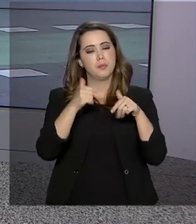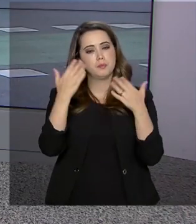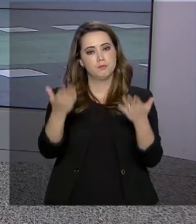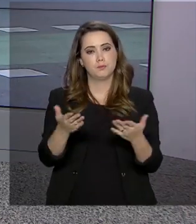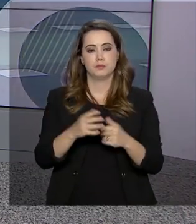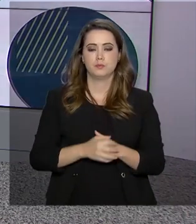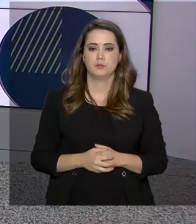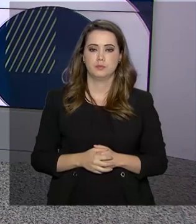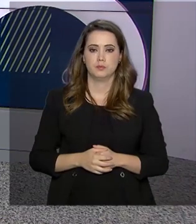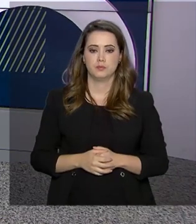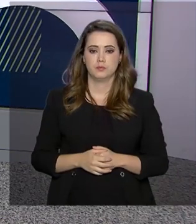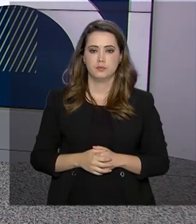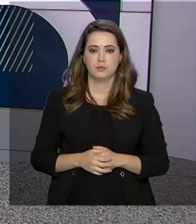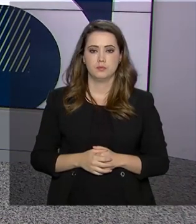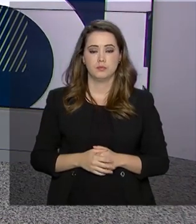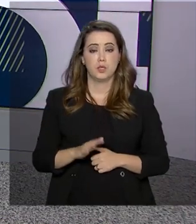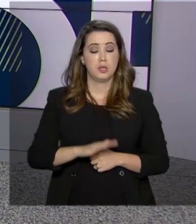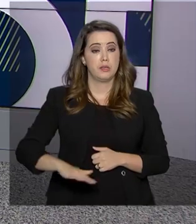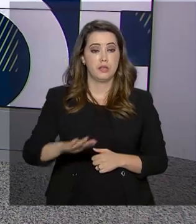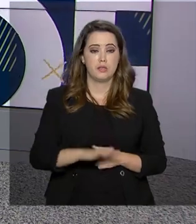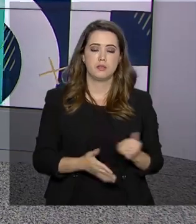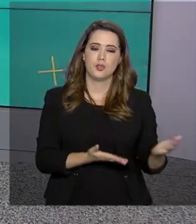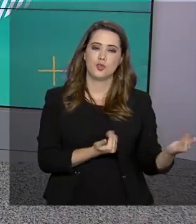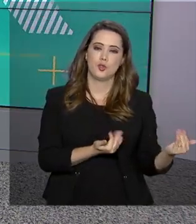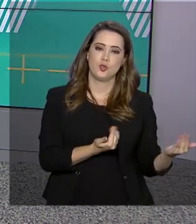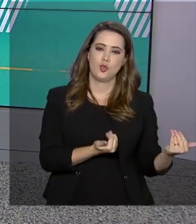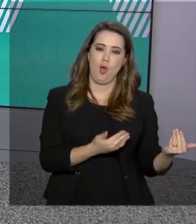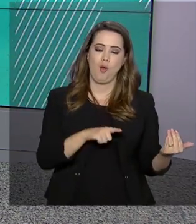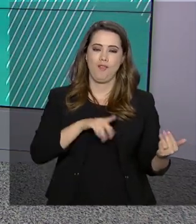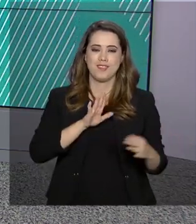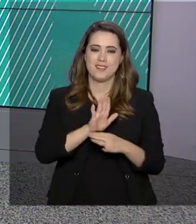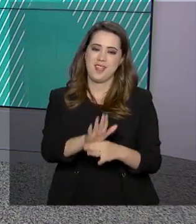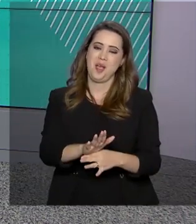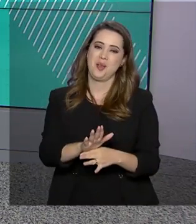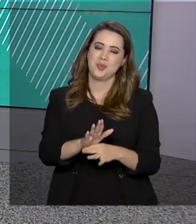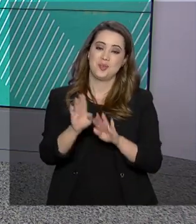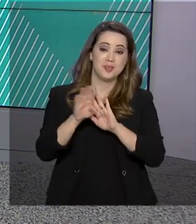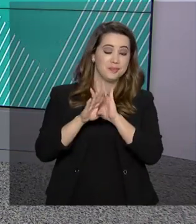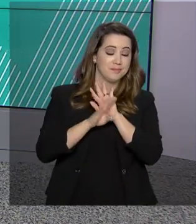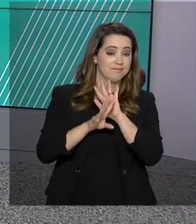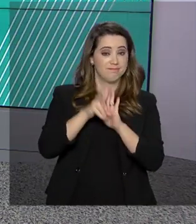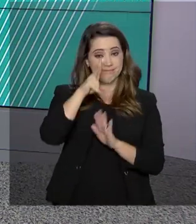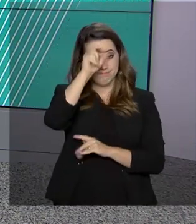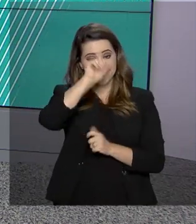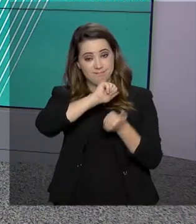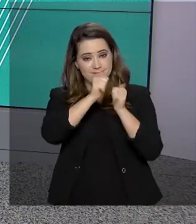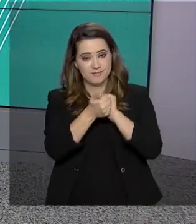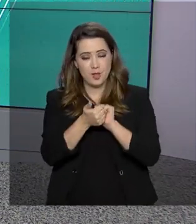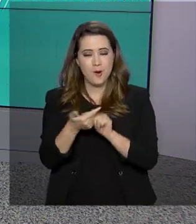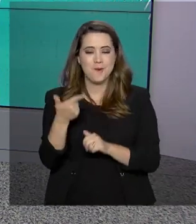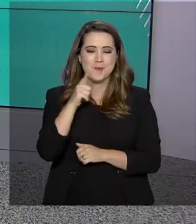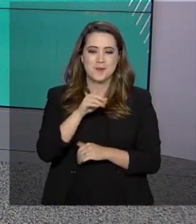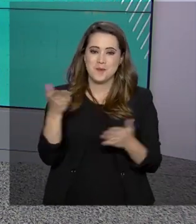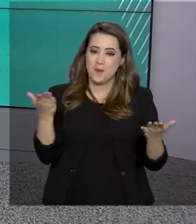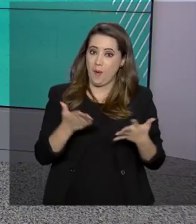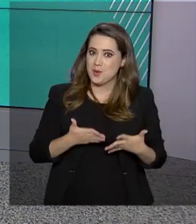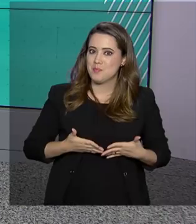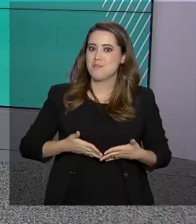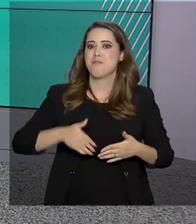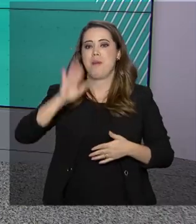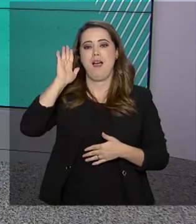você crianças e jovens beneficiados pelo programa forças no esporte ganharam hoje um reforço